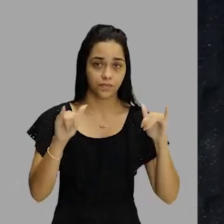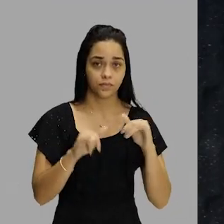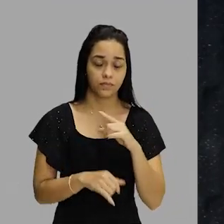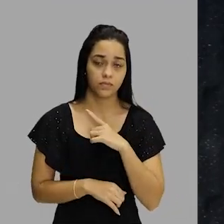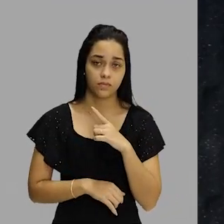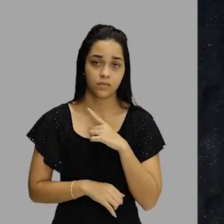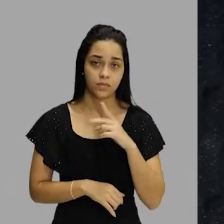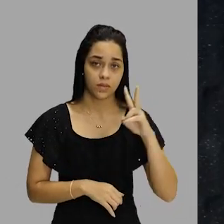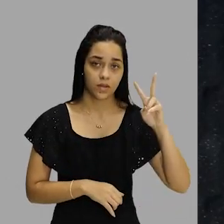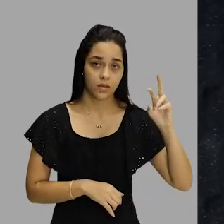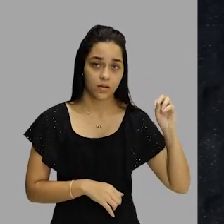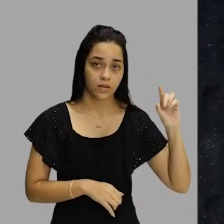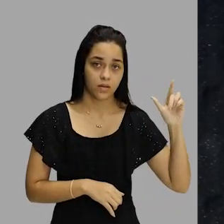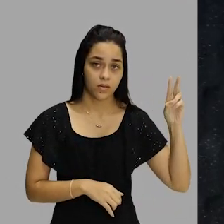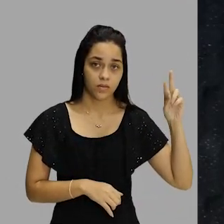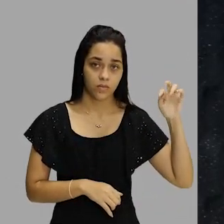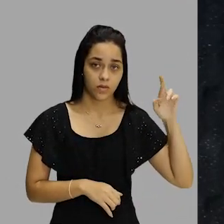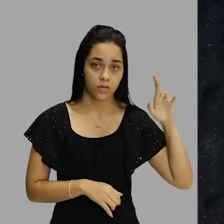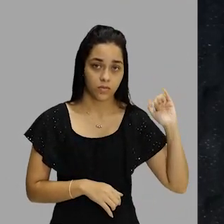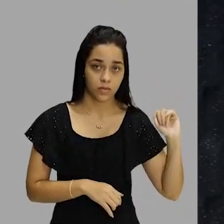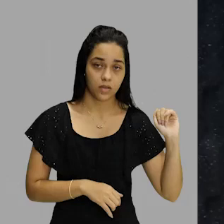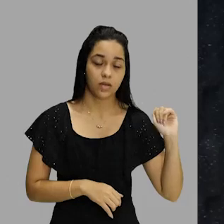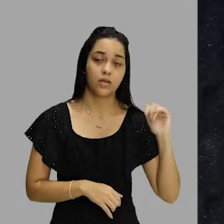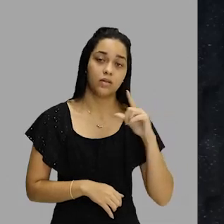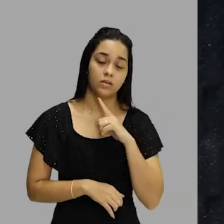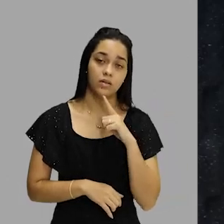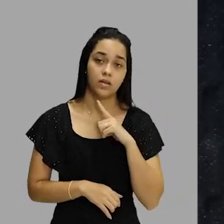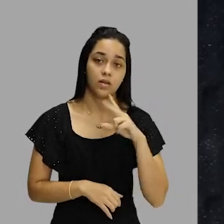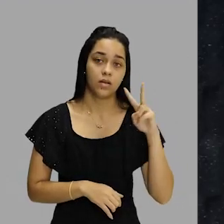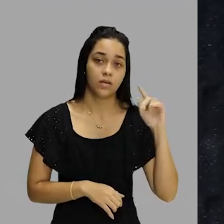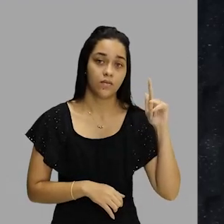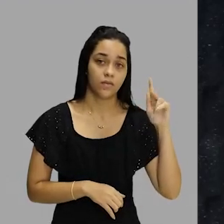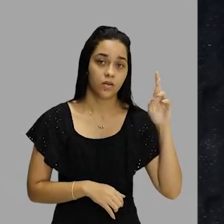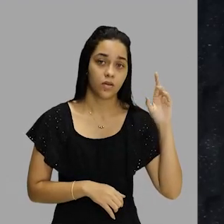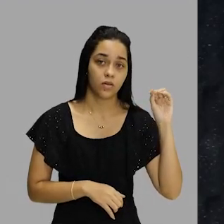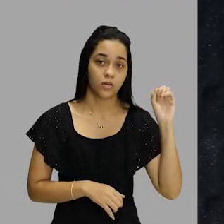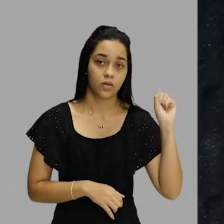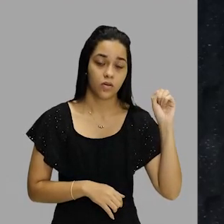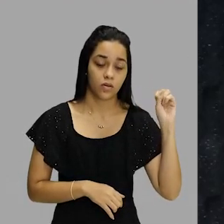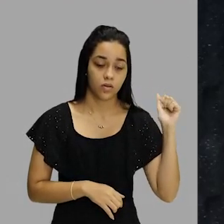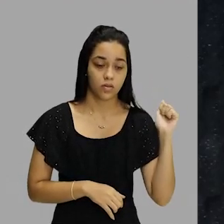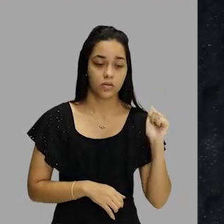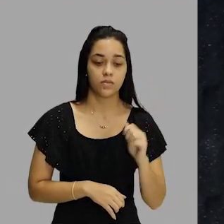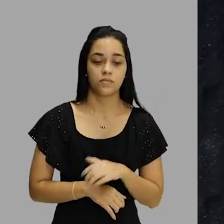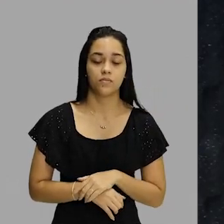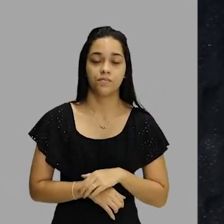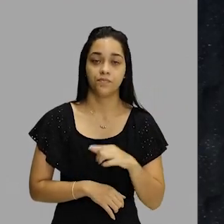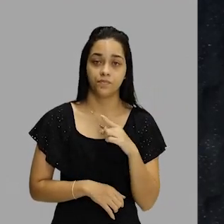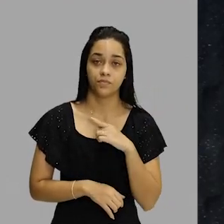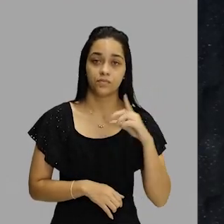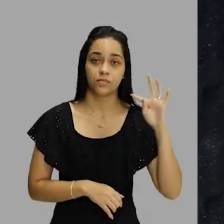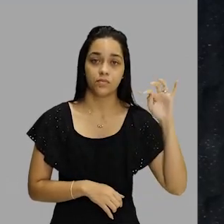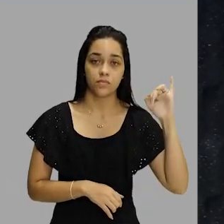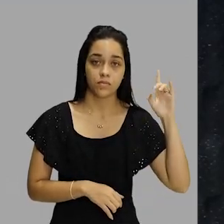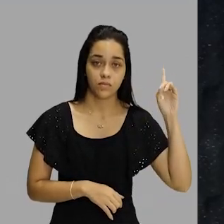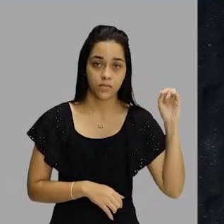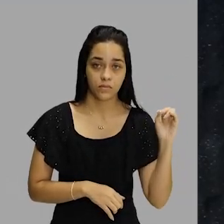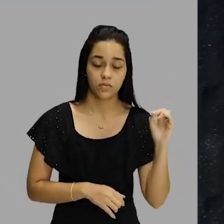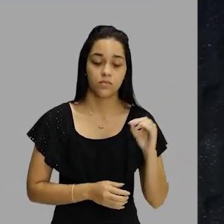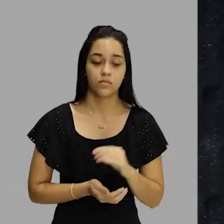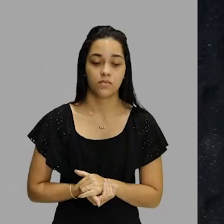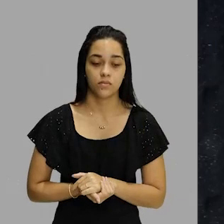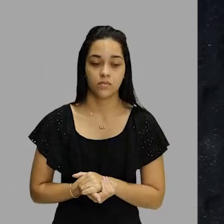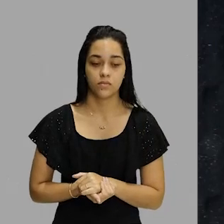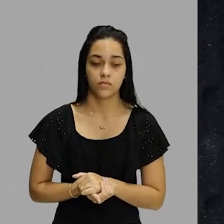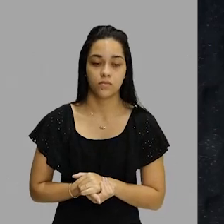contração voluntária, em geral vigorosa, eu já coloquei aqui a resposta, ó, tecido muscular estriado